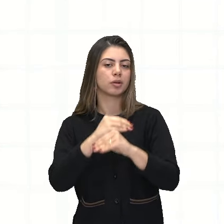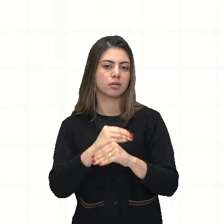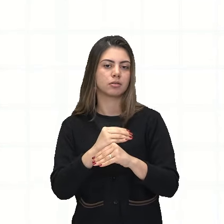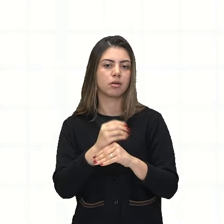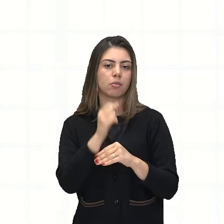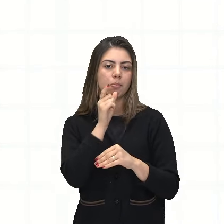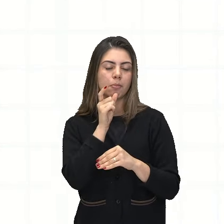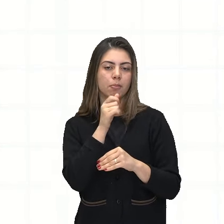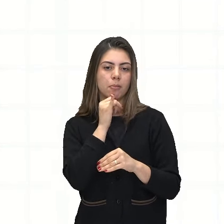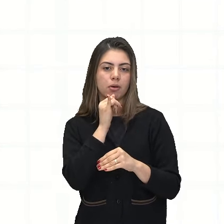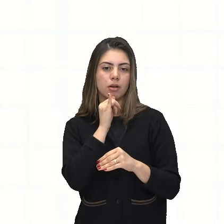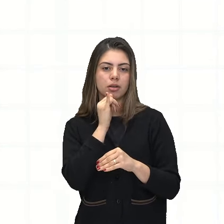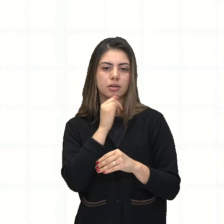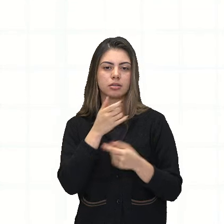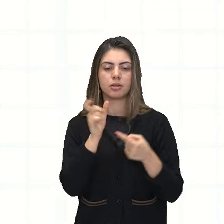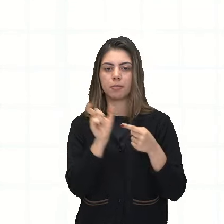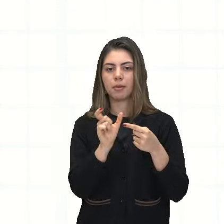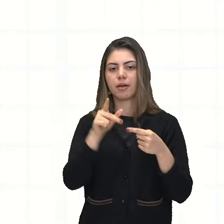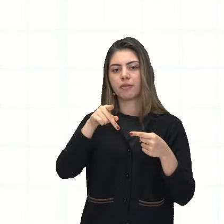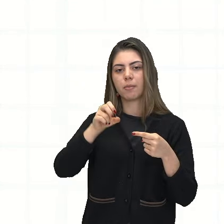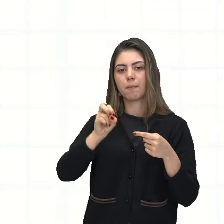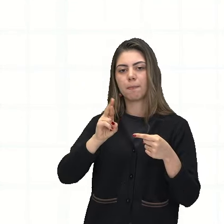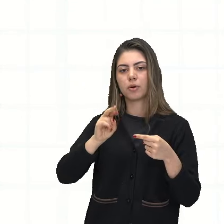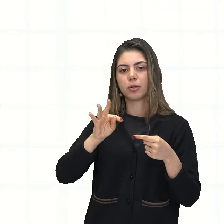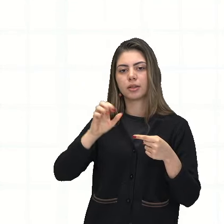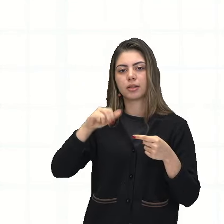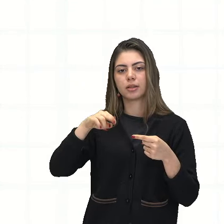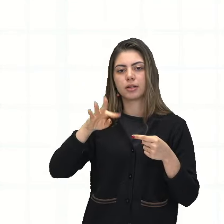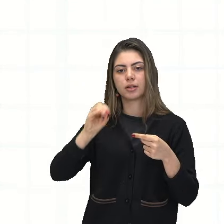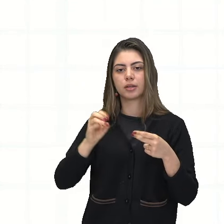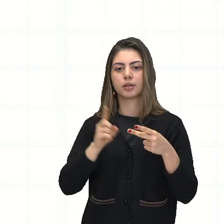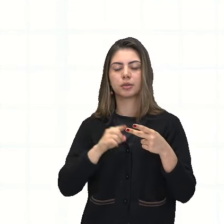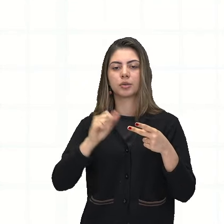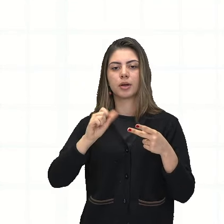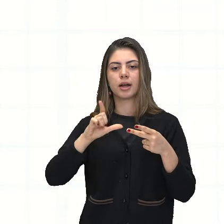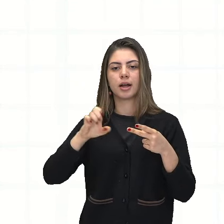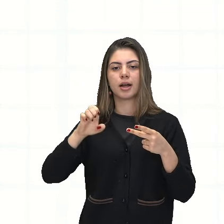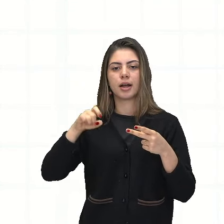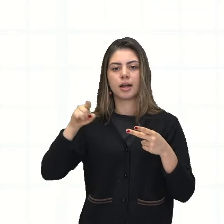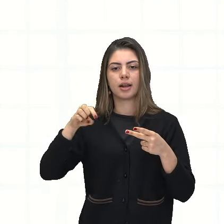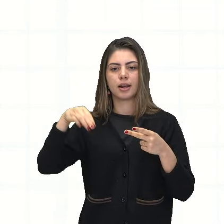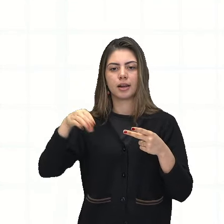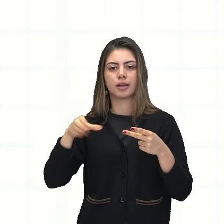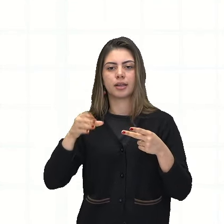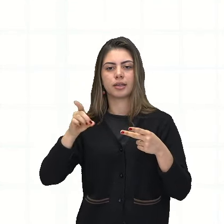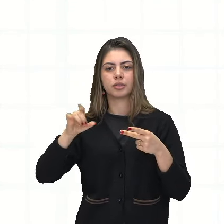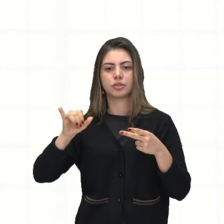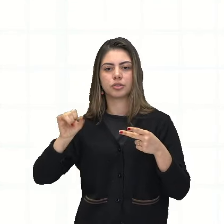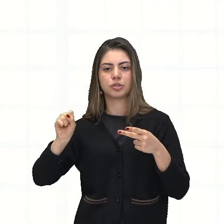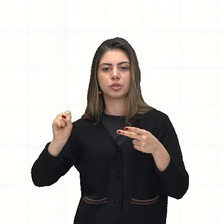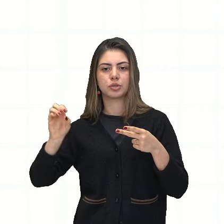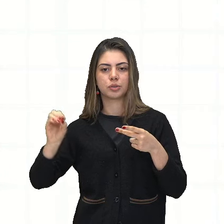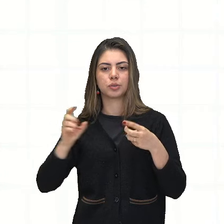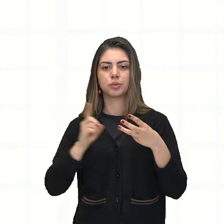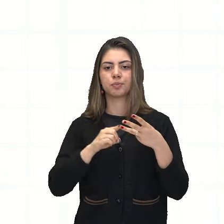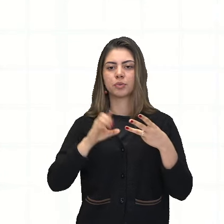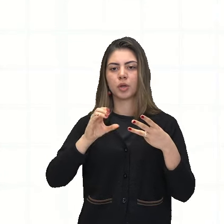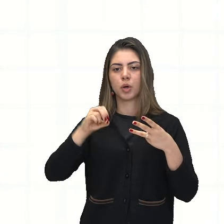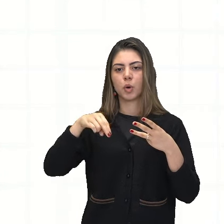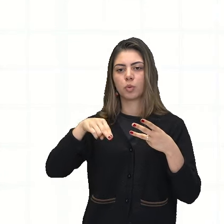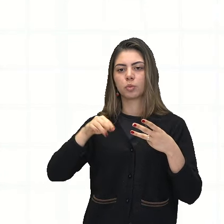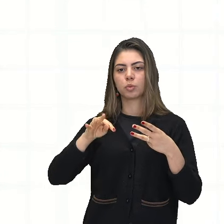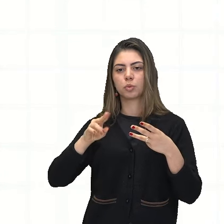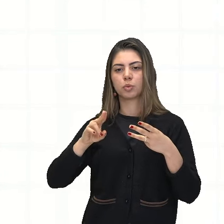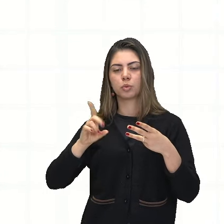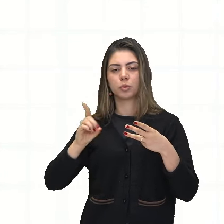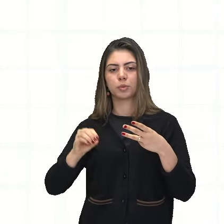por conexão, o portanto, o além disso e o contudo. O portanto,